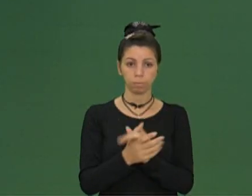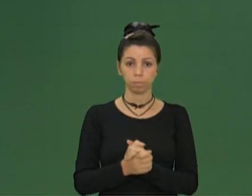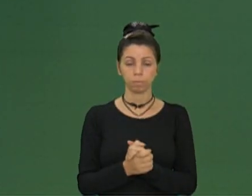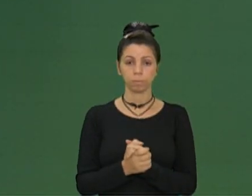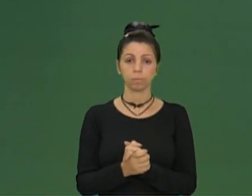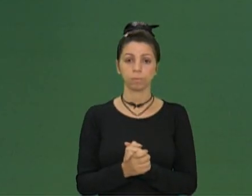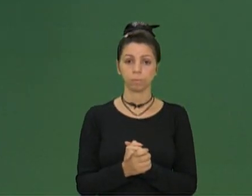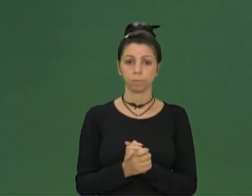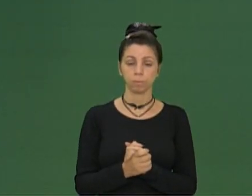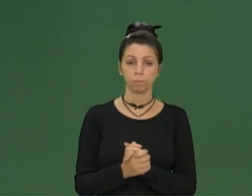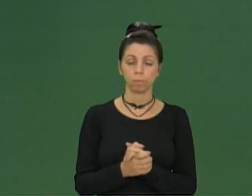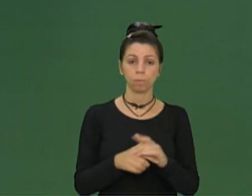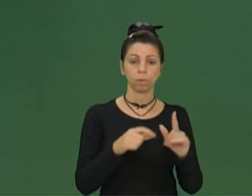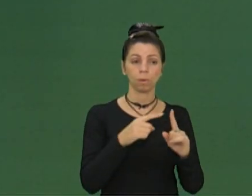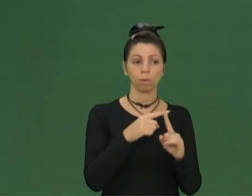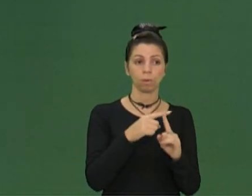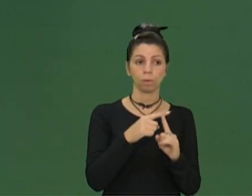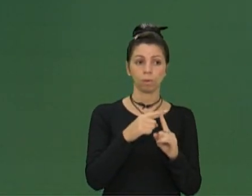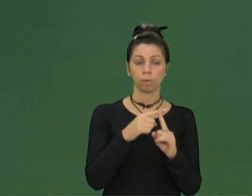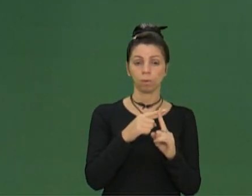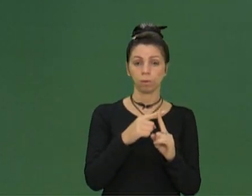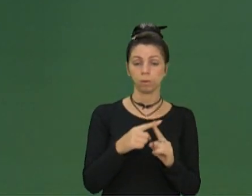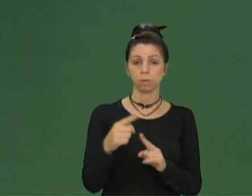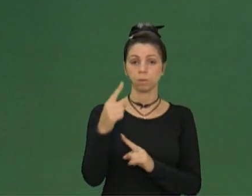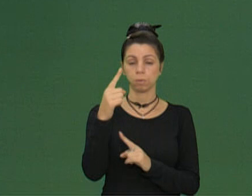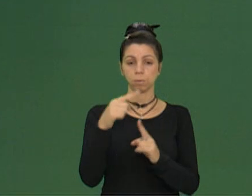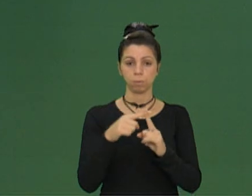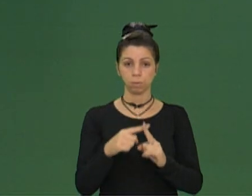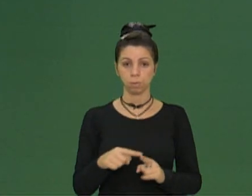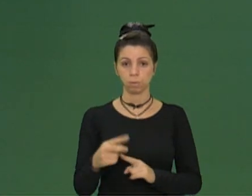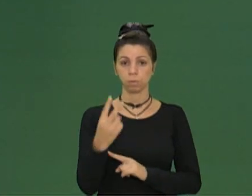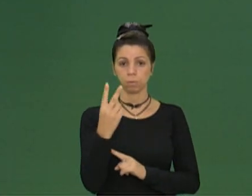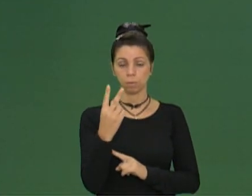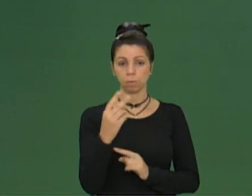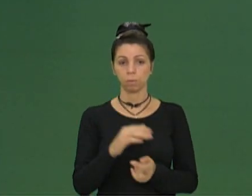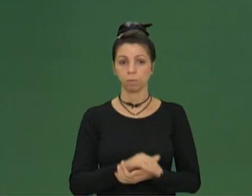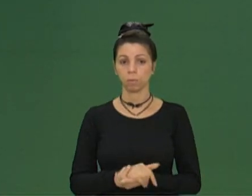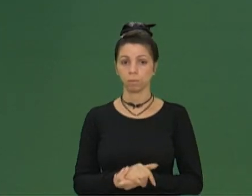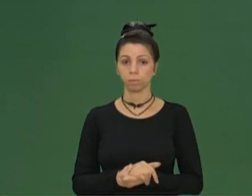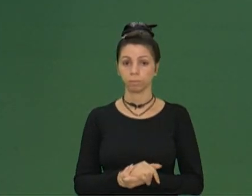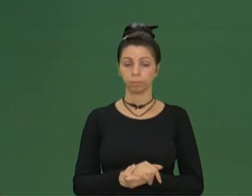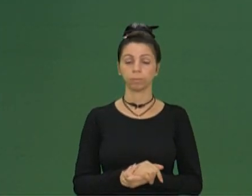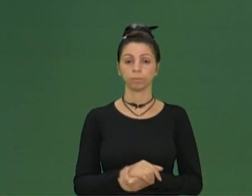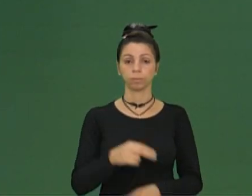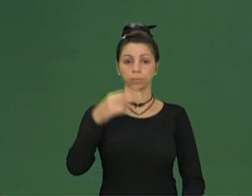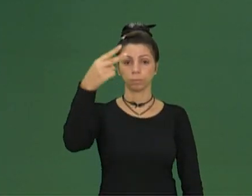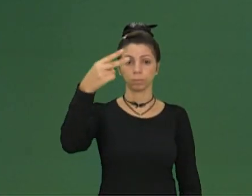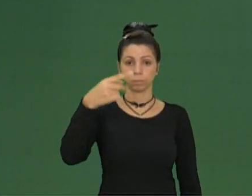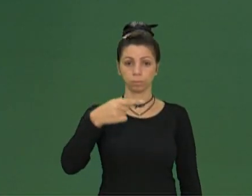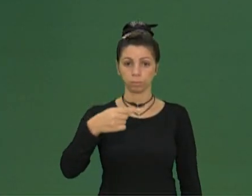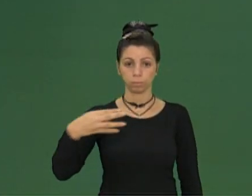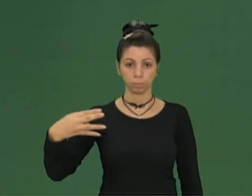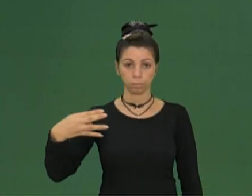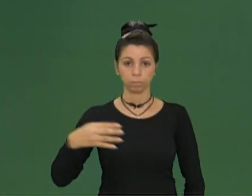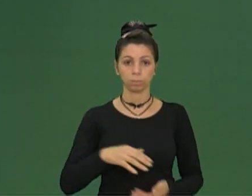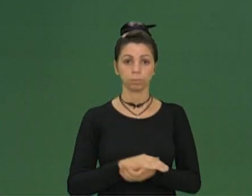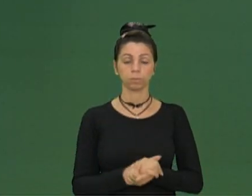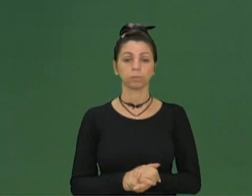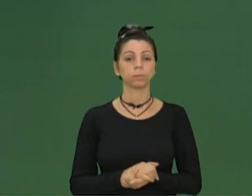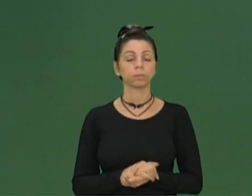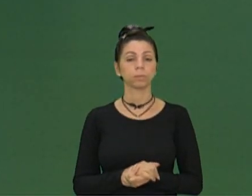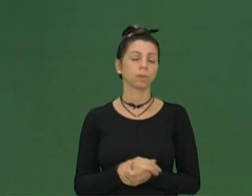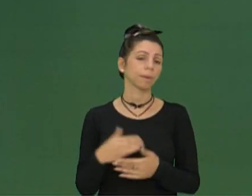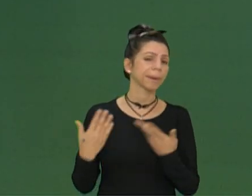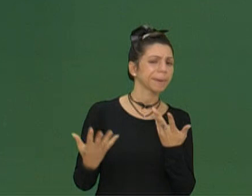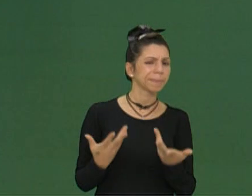do x1 e x2, x linhas e x2 linhas. Eu tenho o 2 e o menos 4. Certo? Ah,